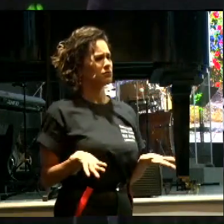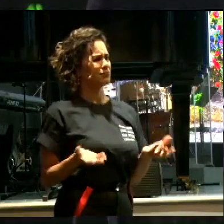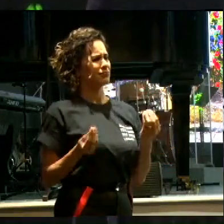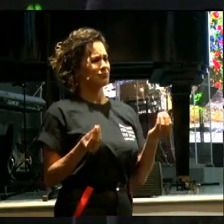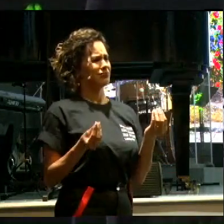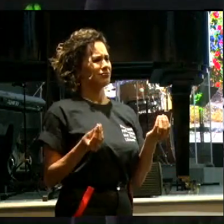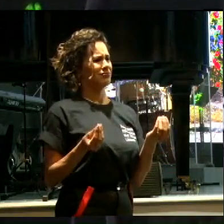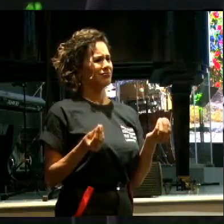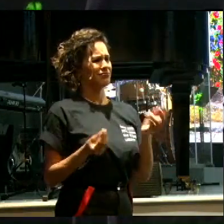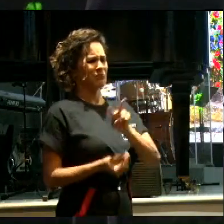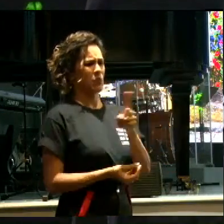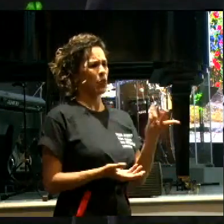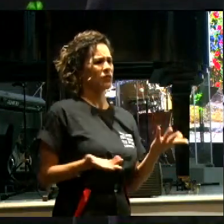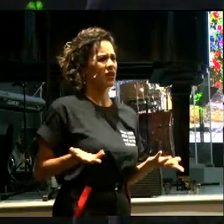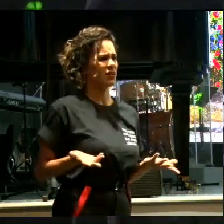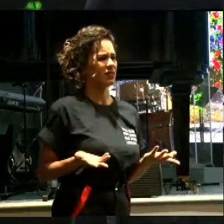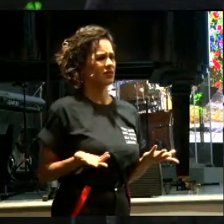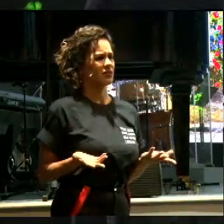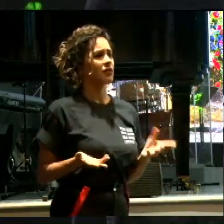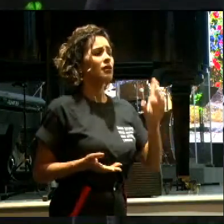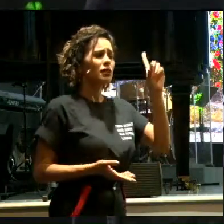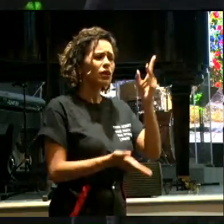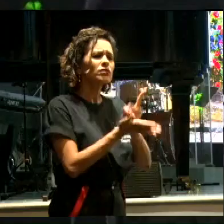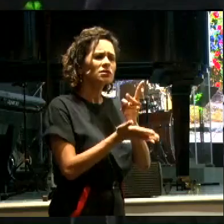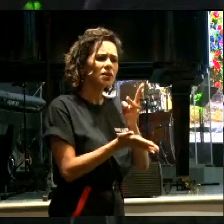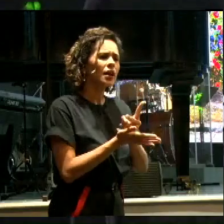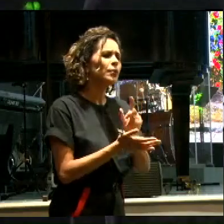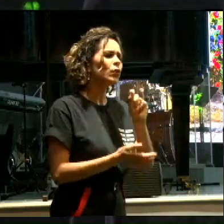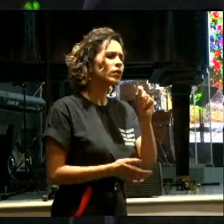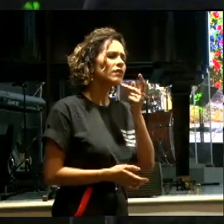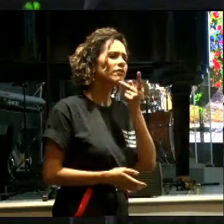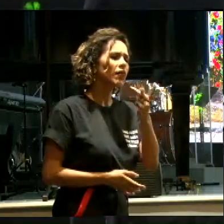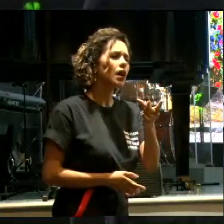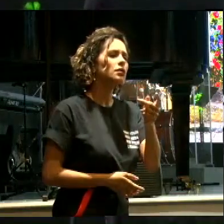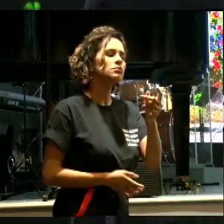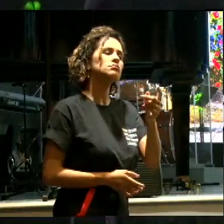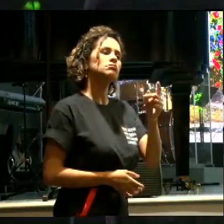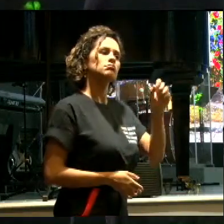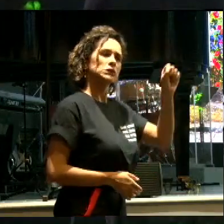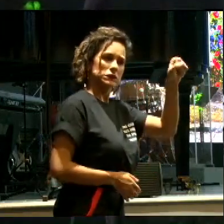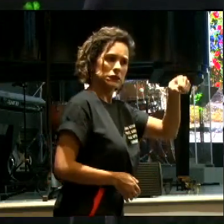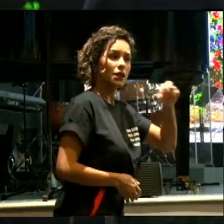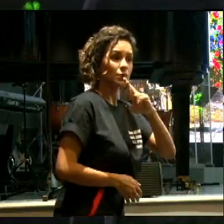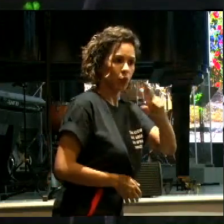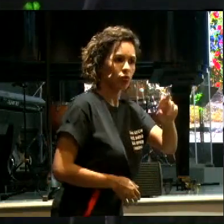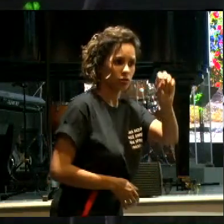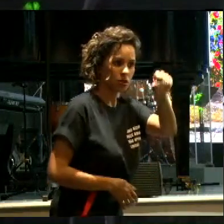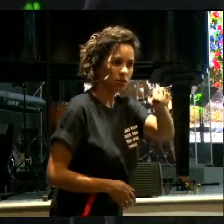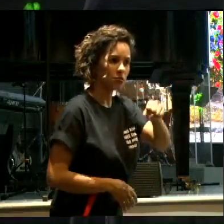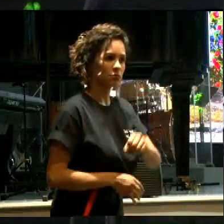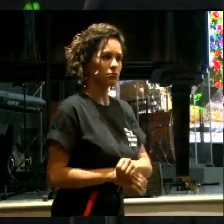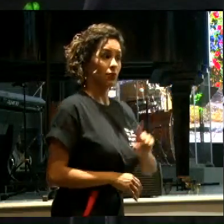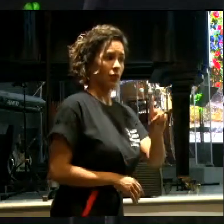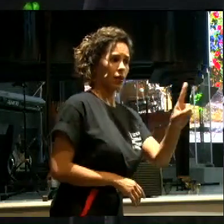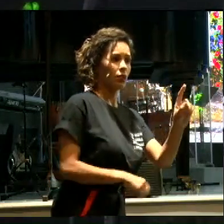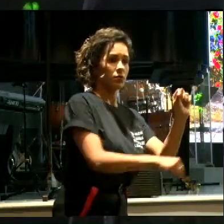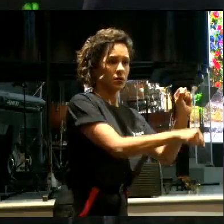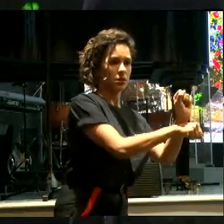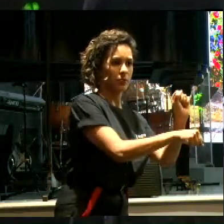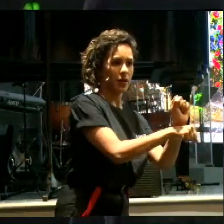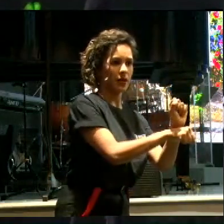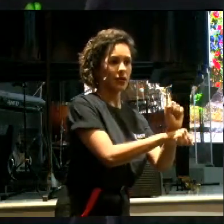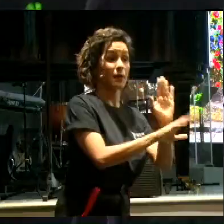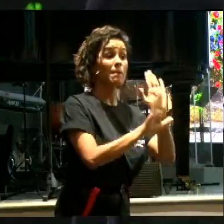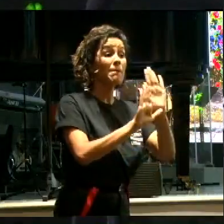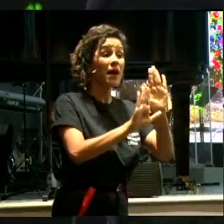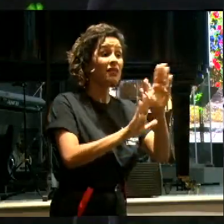o Senhor sempre diz sim, não e espera. Mas na época, ninguém me ensinou isso. Então gerou trauma.